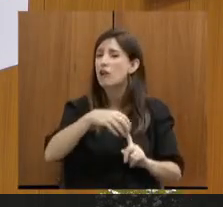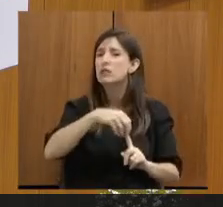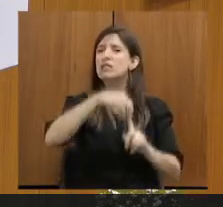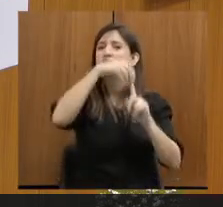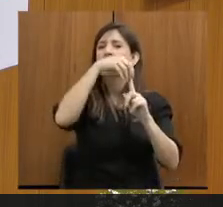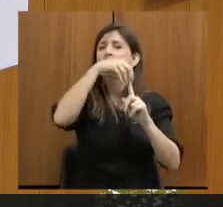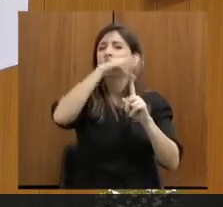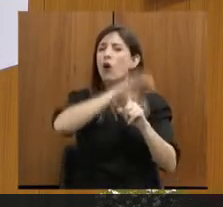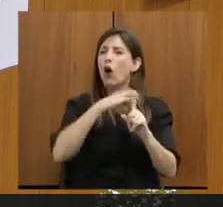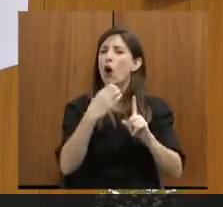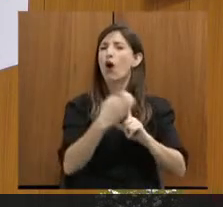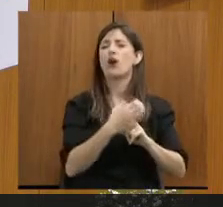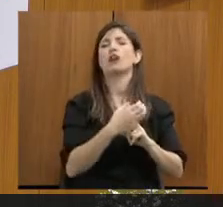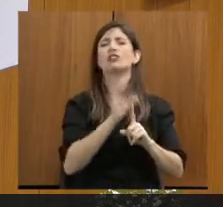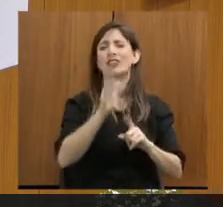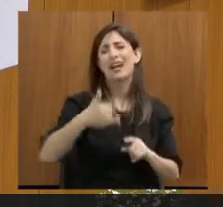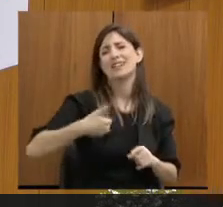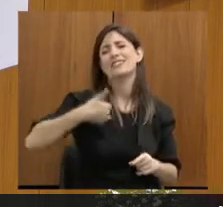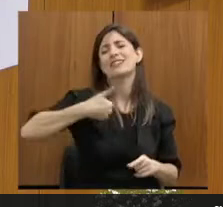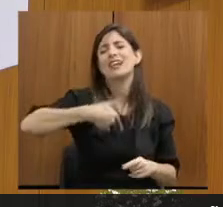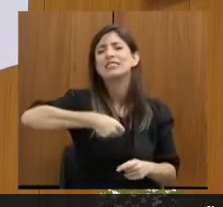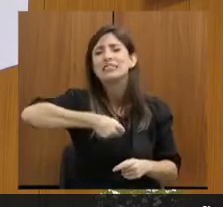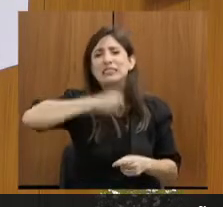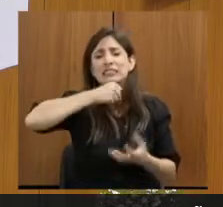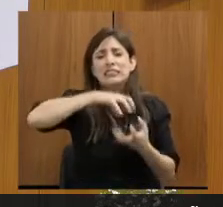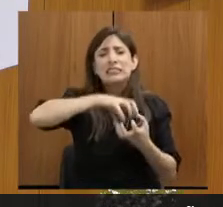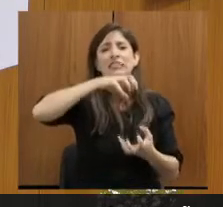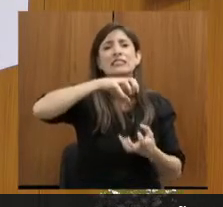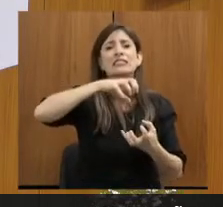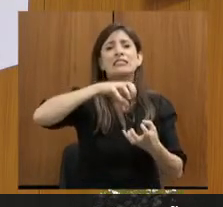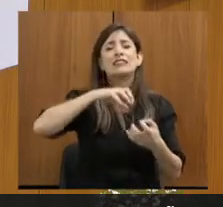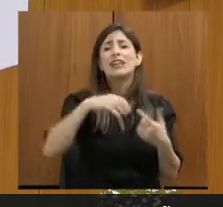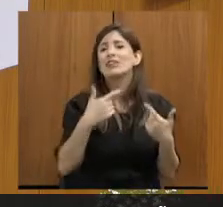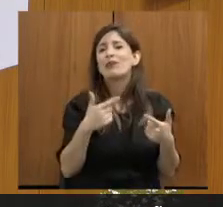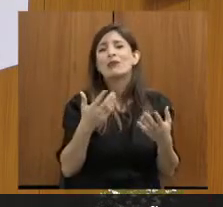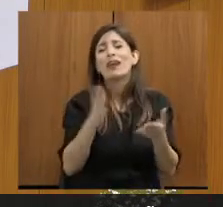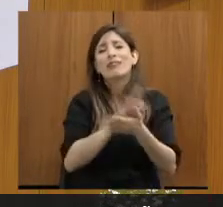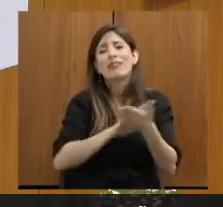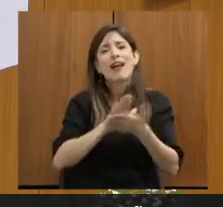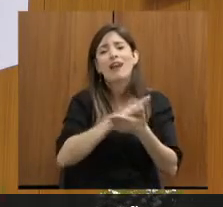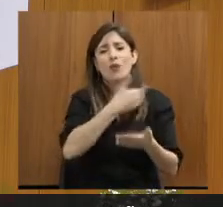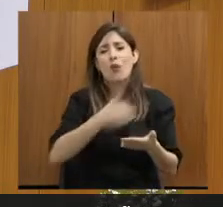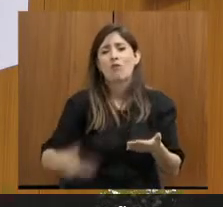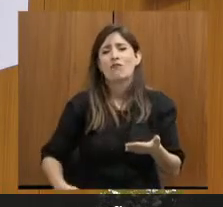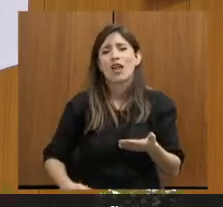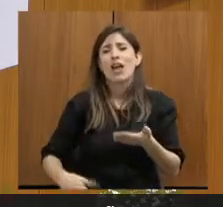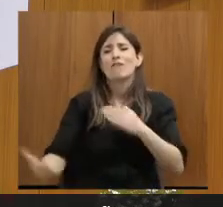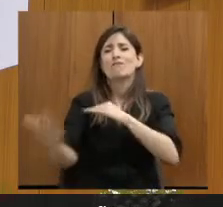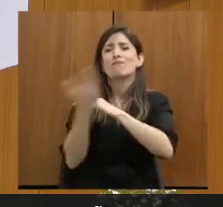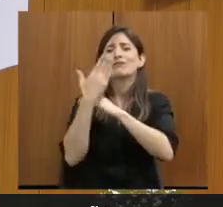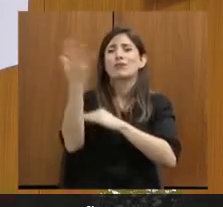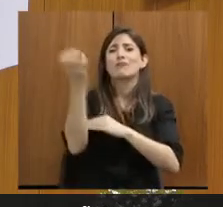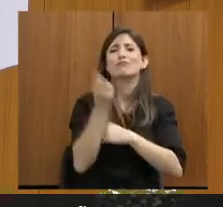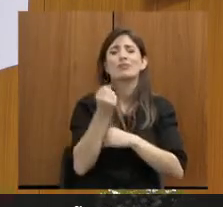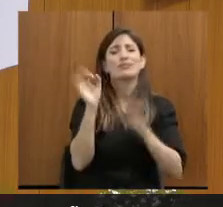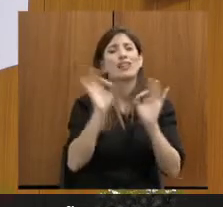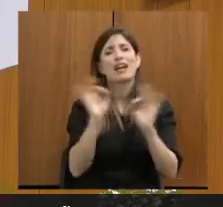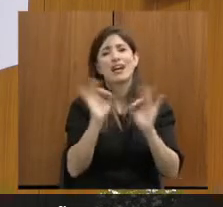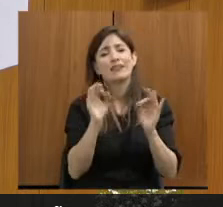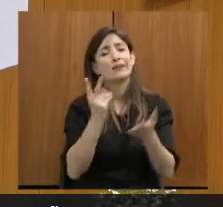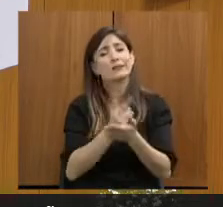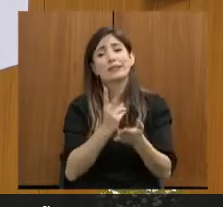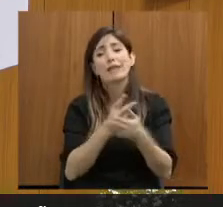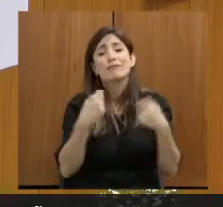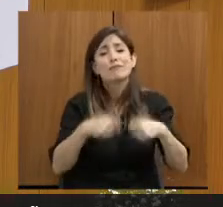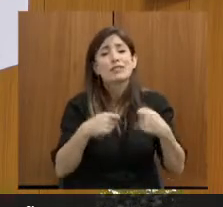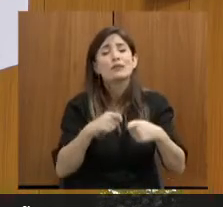nem de exercer o cargo sacerdotal e tá vivendo de favor de filho de Santo ou então de algum cliente E então eu acho que isso é uma coisa que deveria não ser